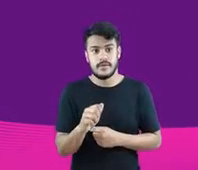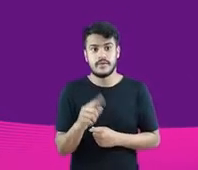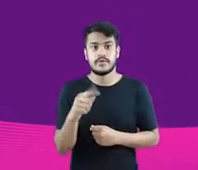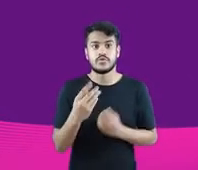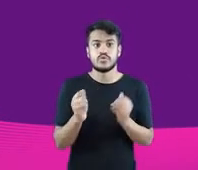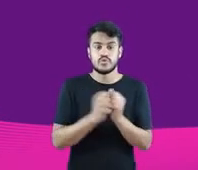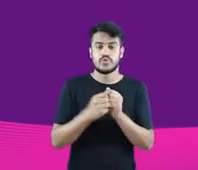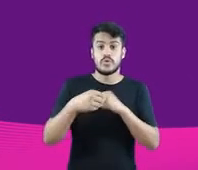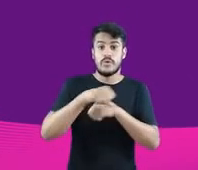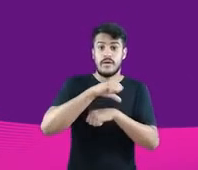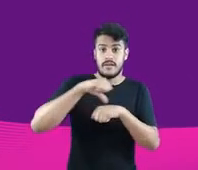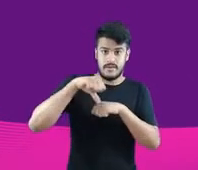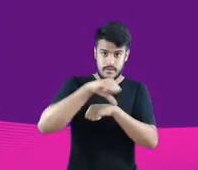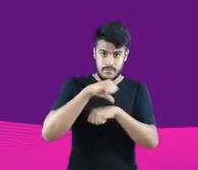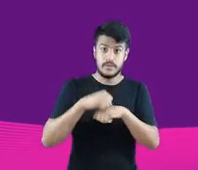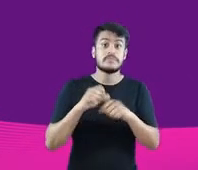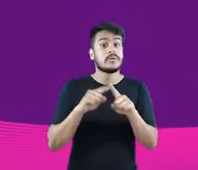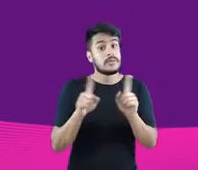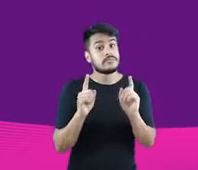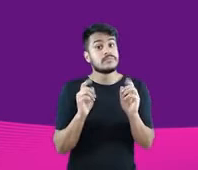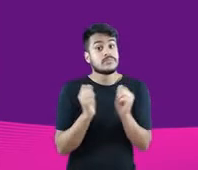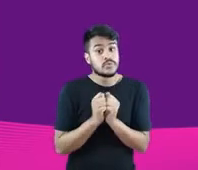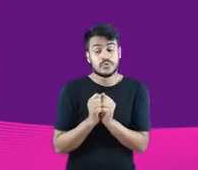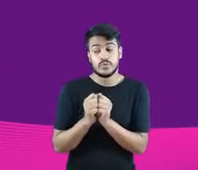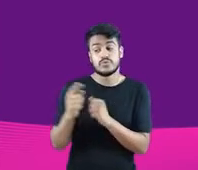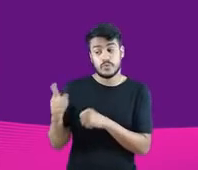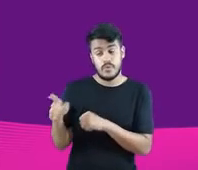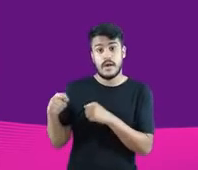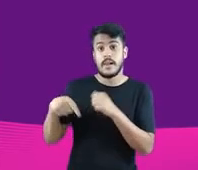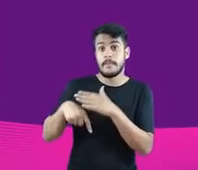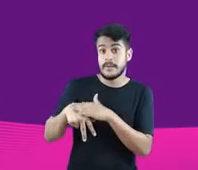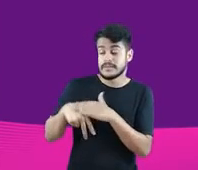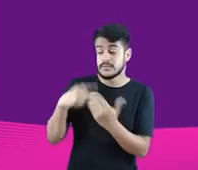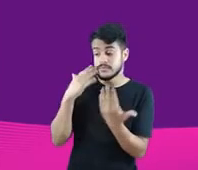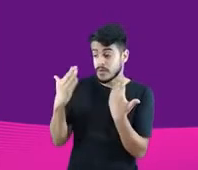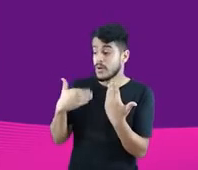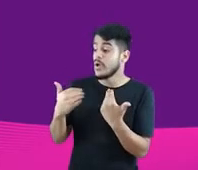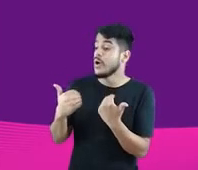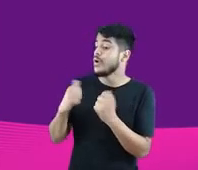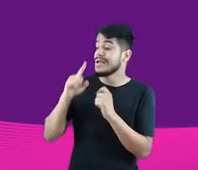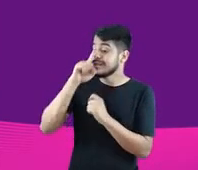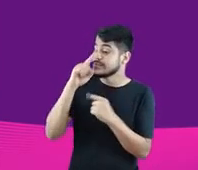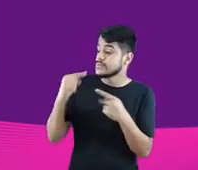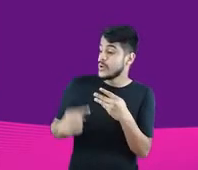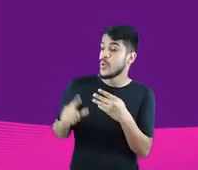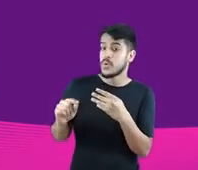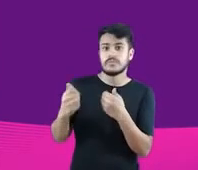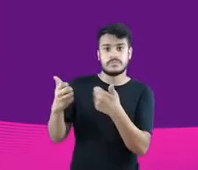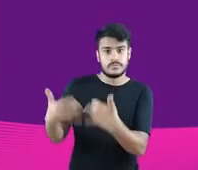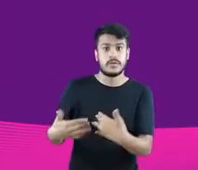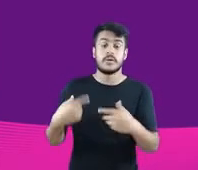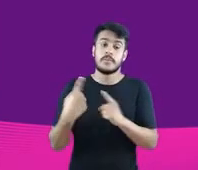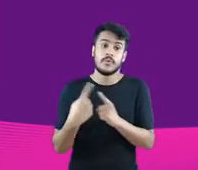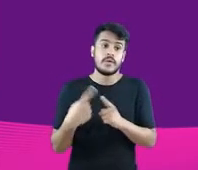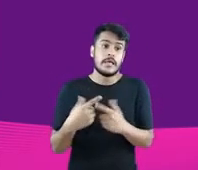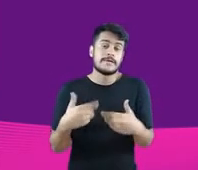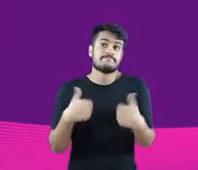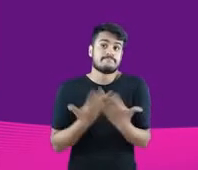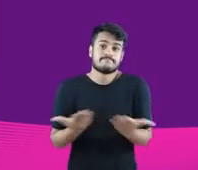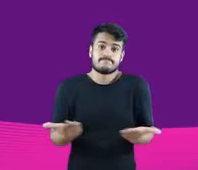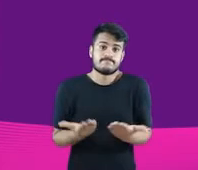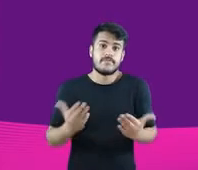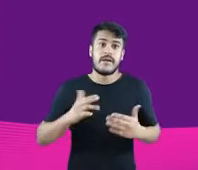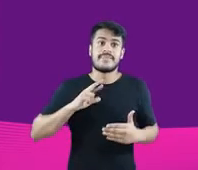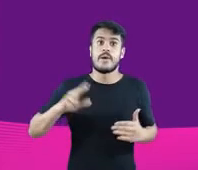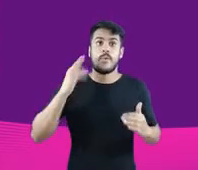sendo sempre discutido com a paciente os riscos, porque os trabalhos ainda são não muito claros